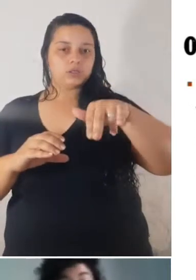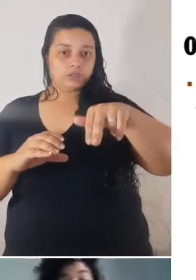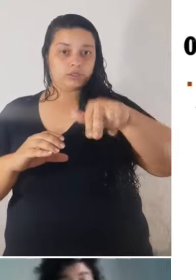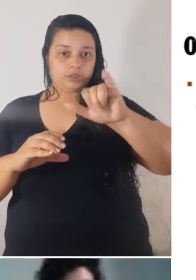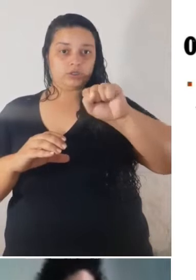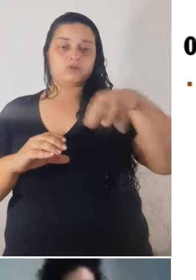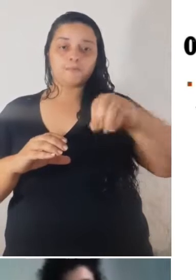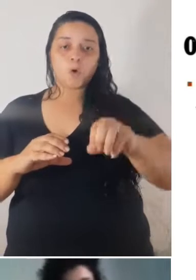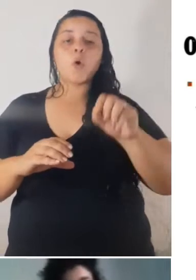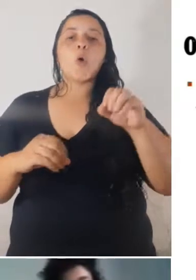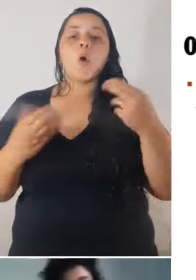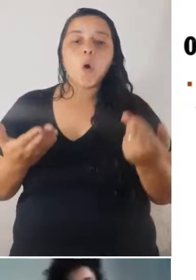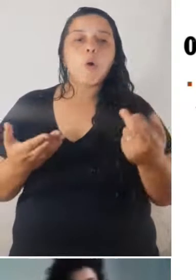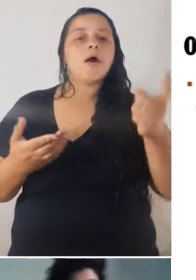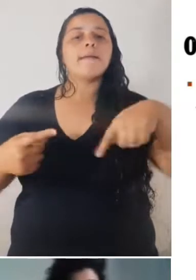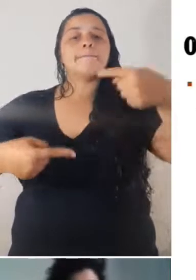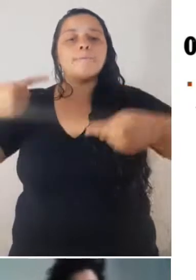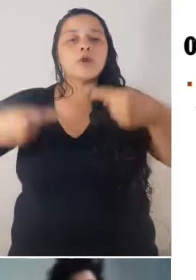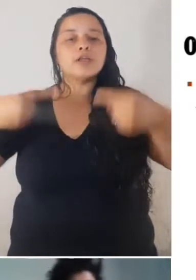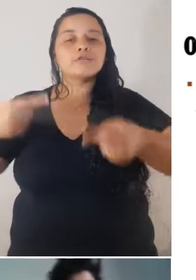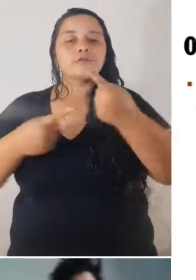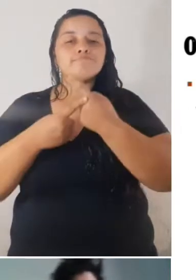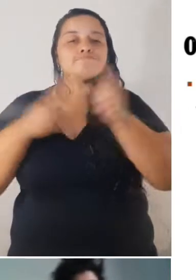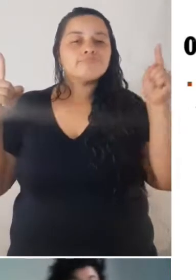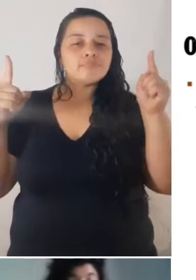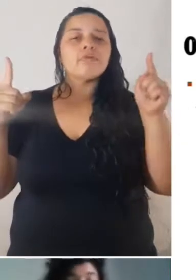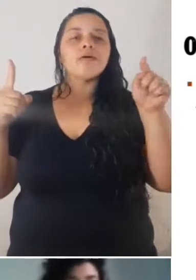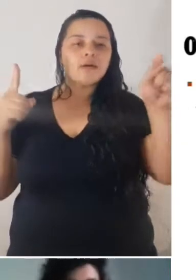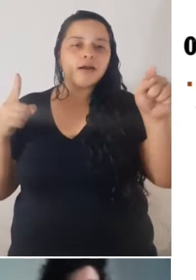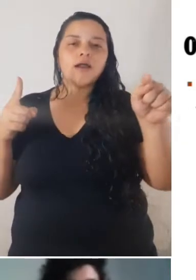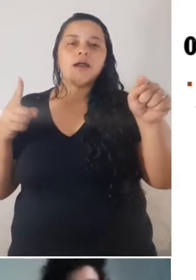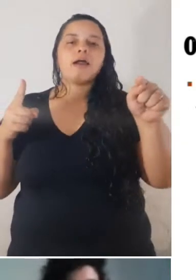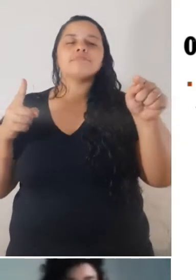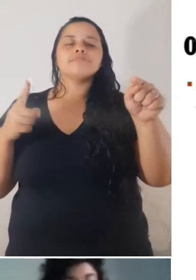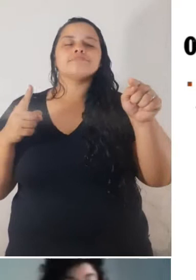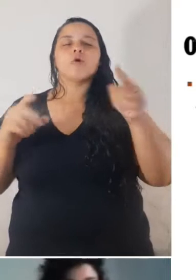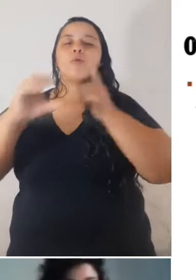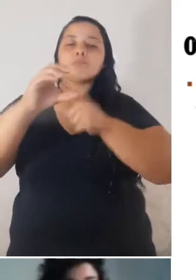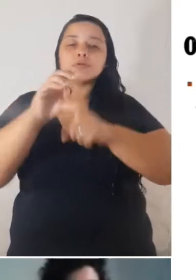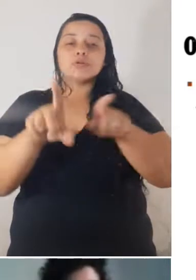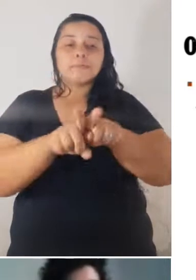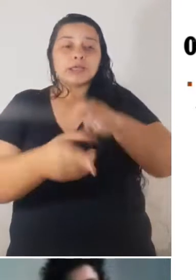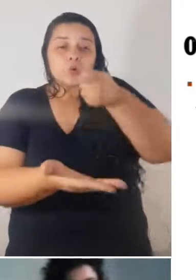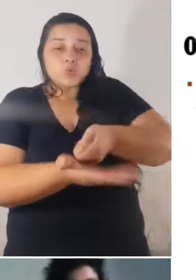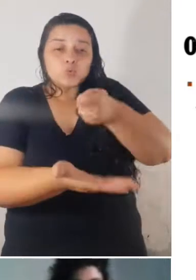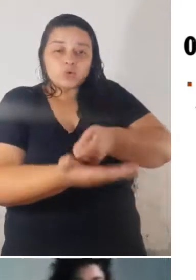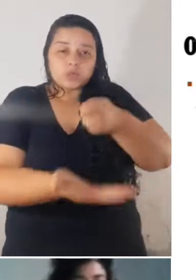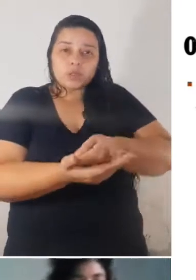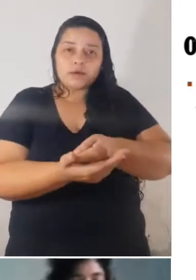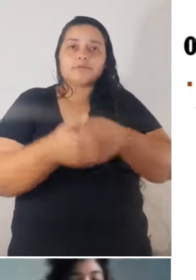o comunismo. Ou seja, com essa política completamente anticomunista e autoritária.